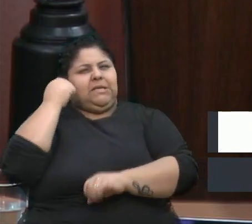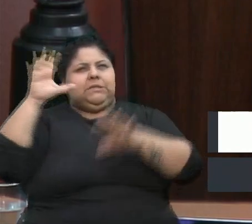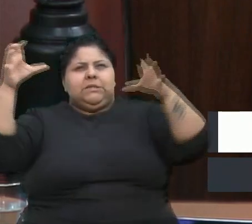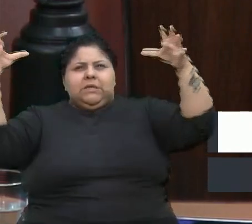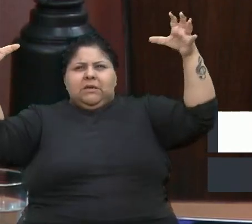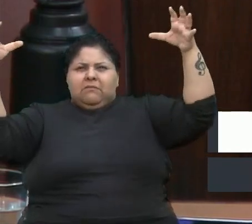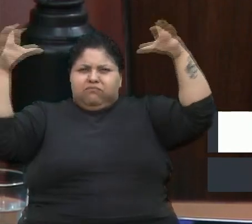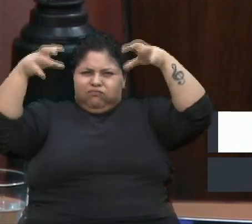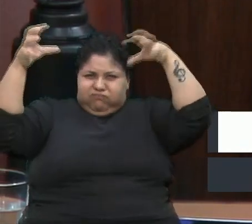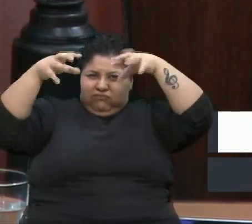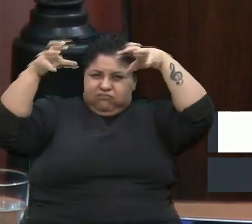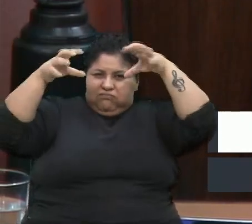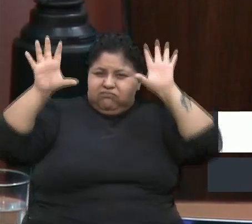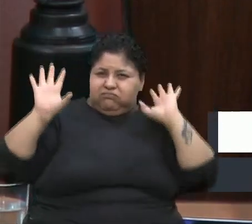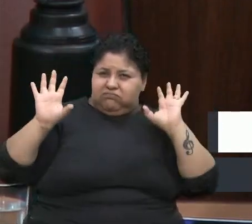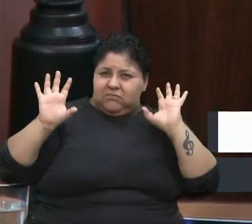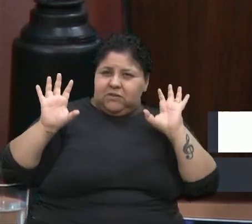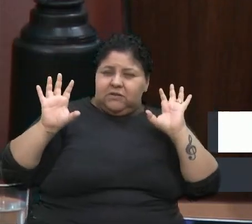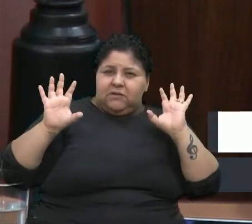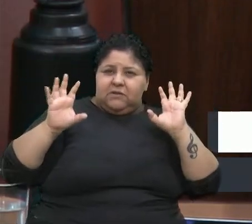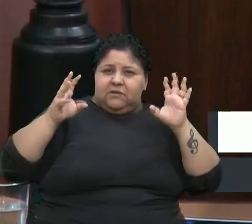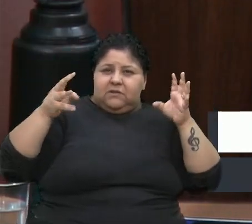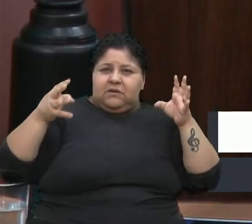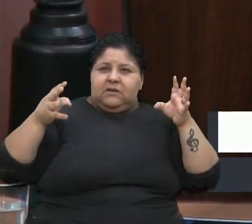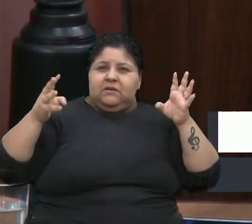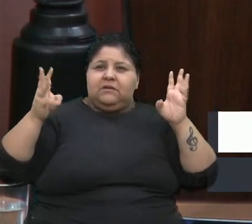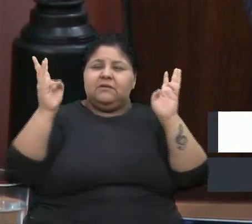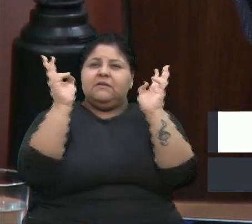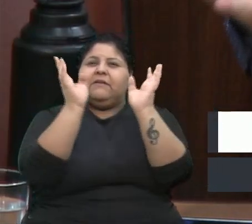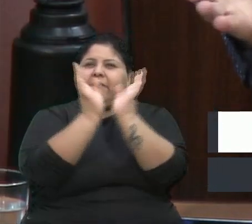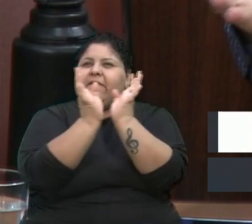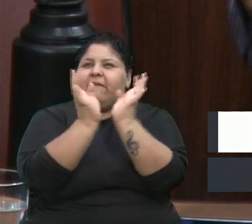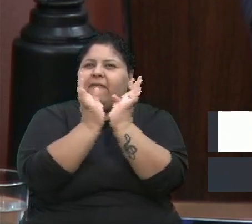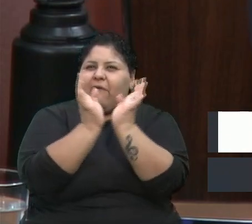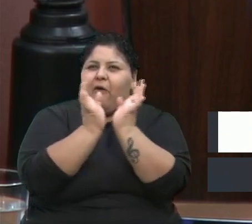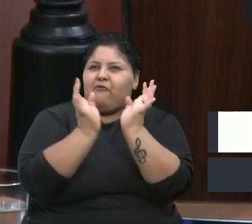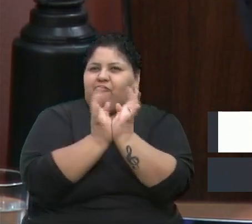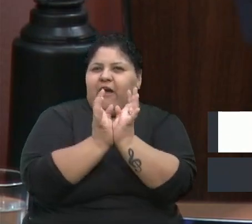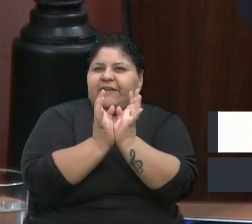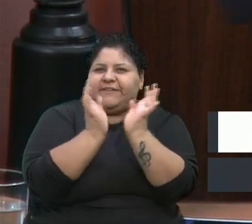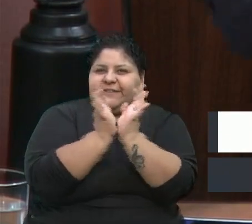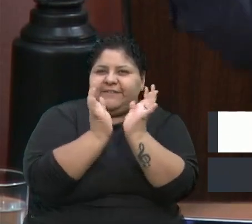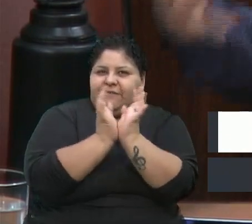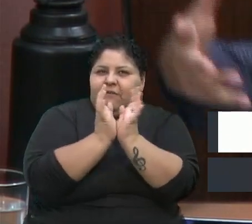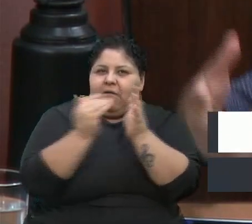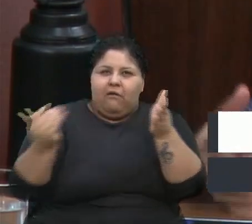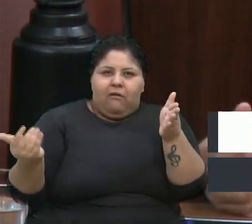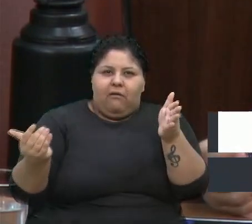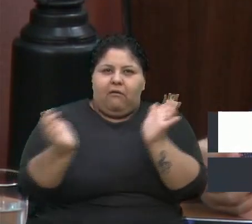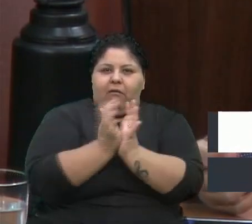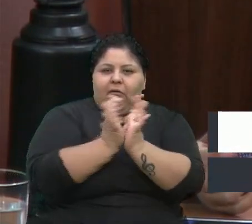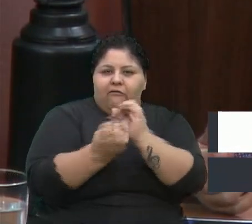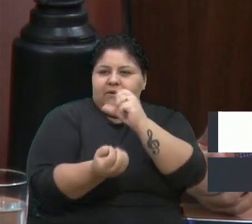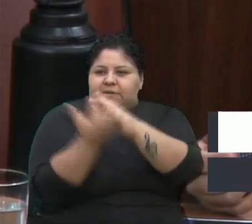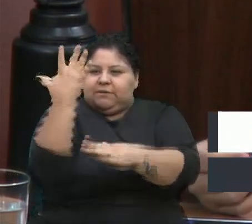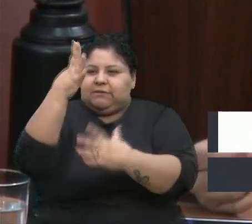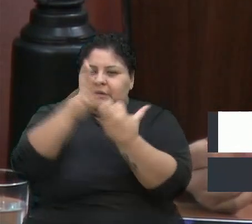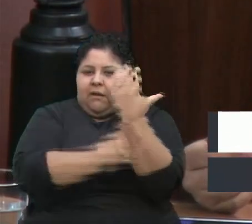pedi uns pés de alface e o senhor me disse que a sua alface lá veio ruim em razão da chuva, não está vindo, né?